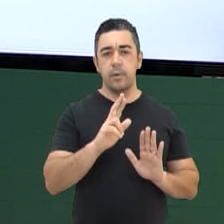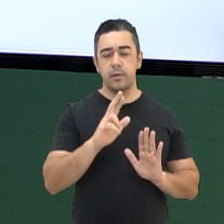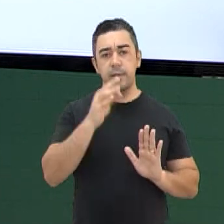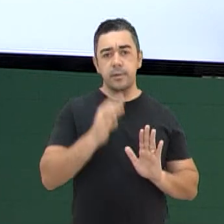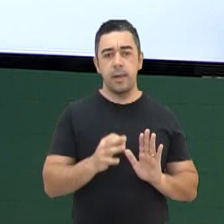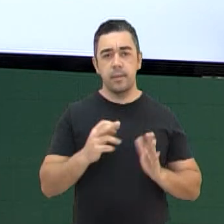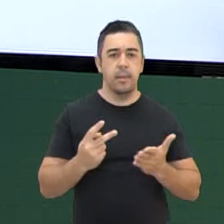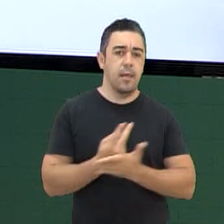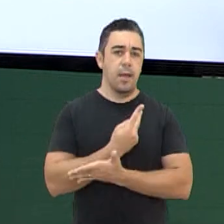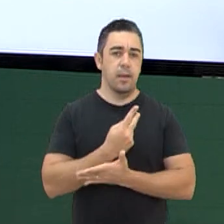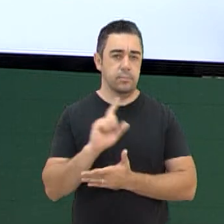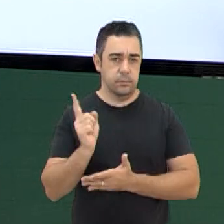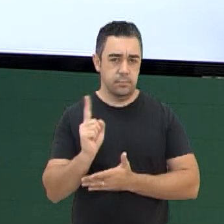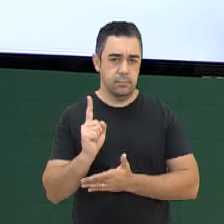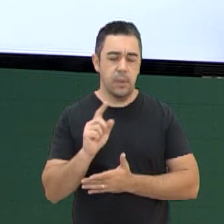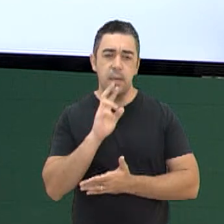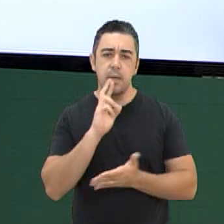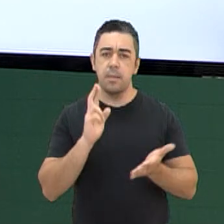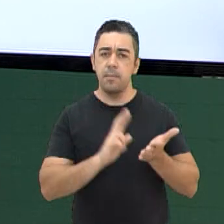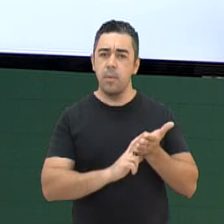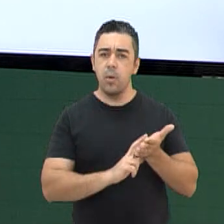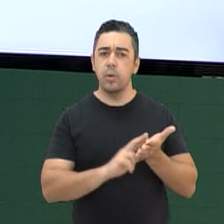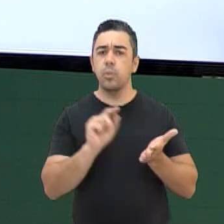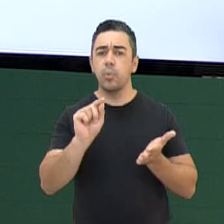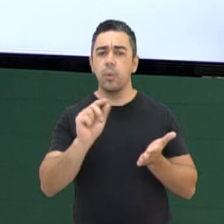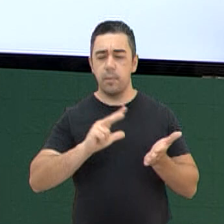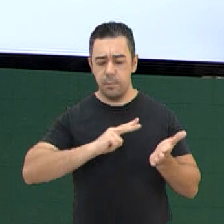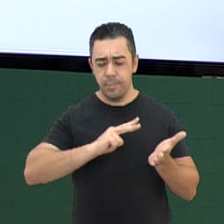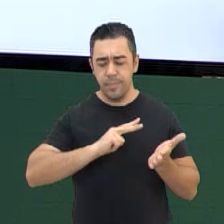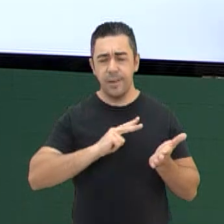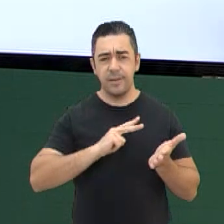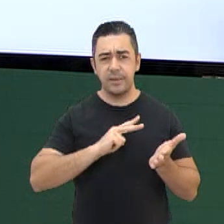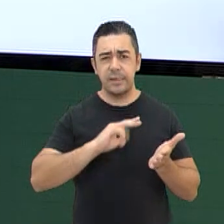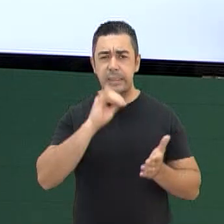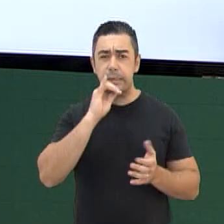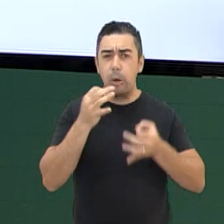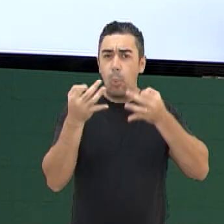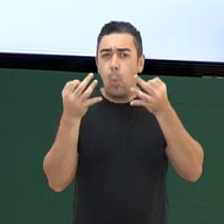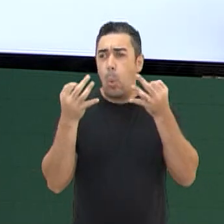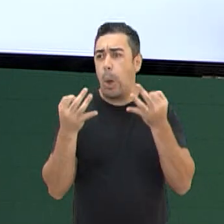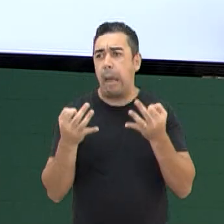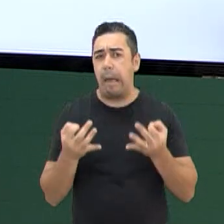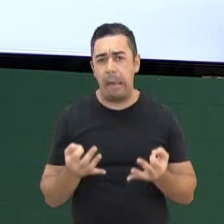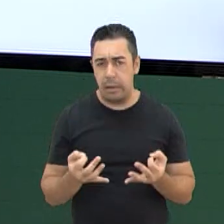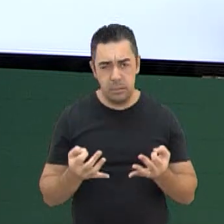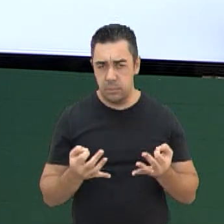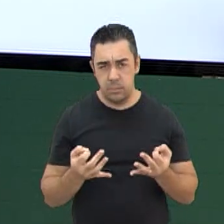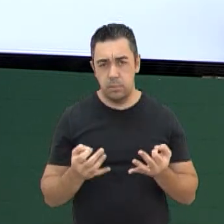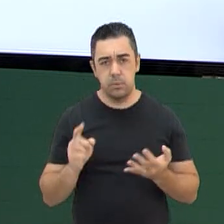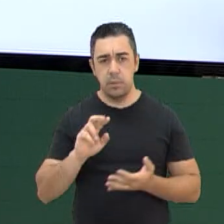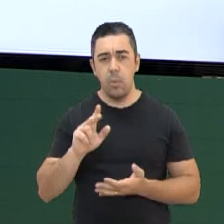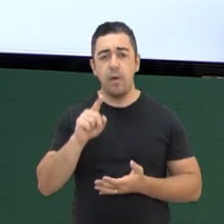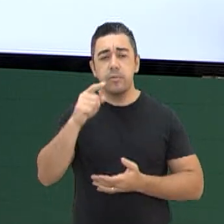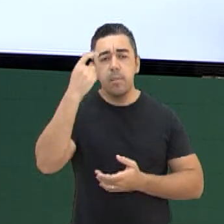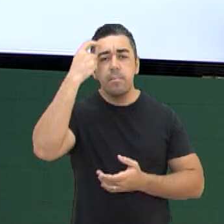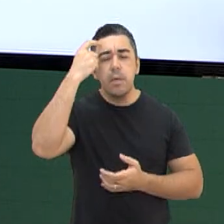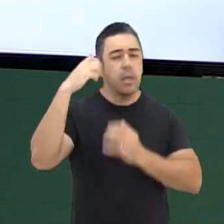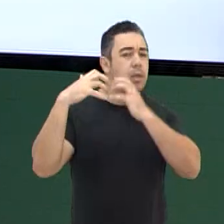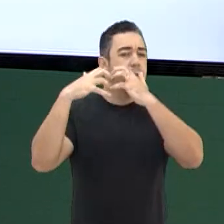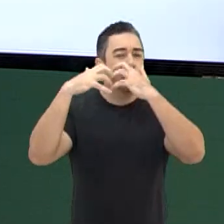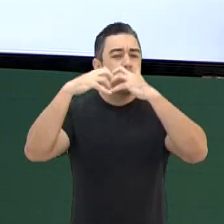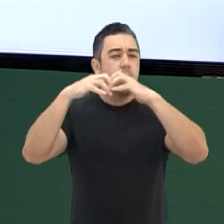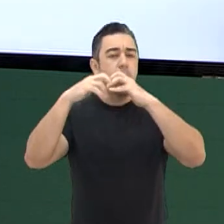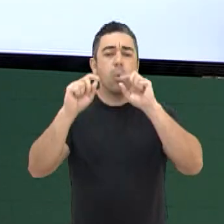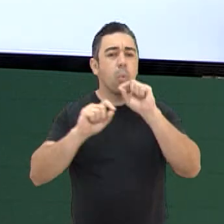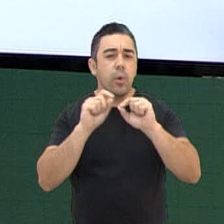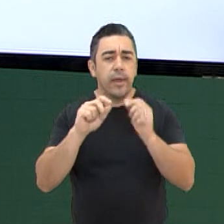vocês colocassem uma resposta dita totalmente correta. A ideia é que vocês pensem sobre